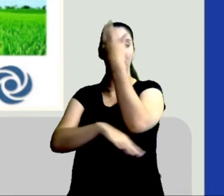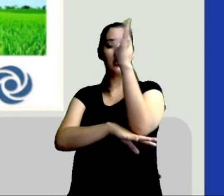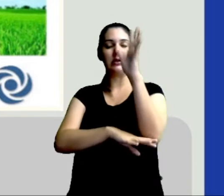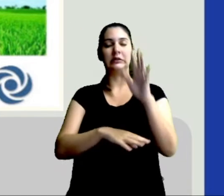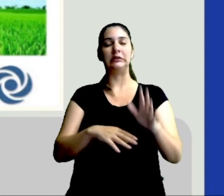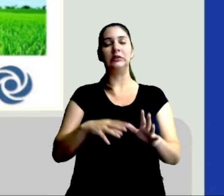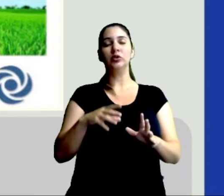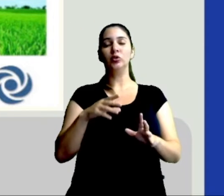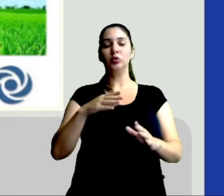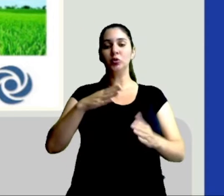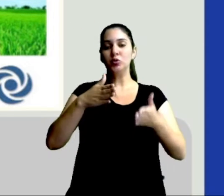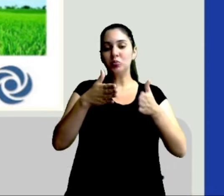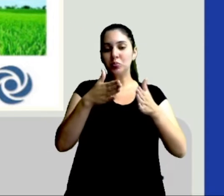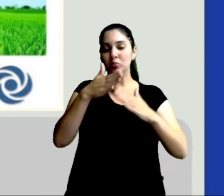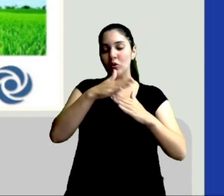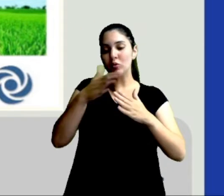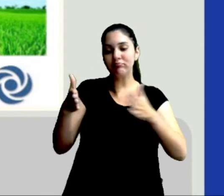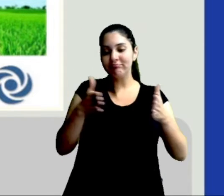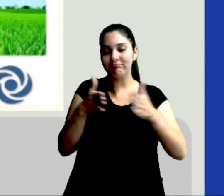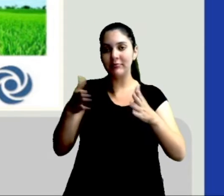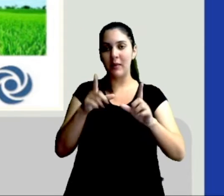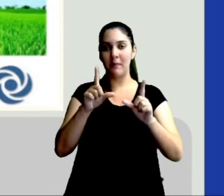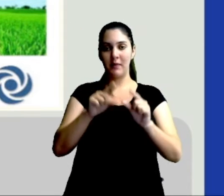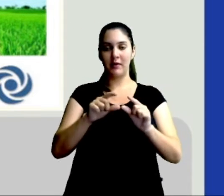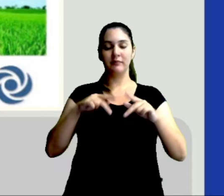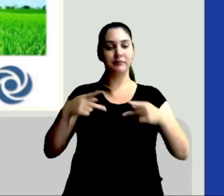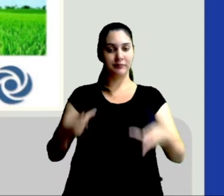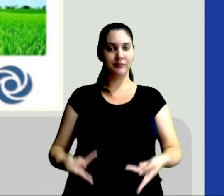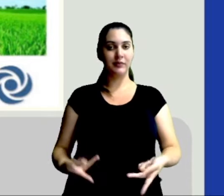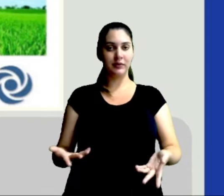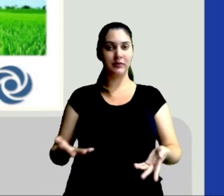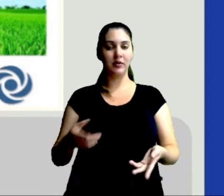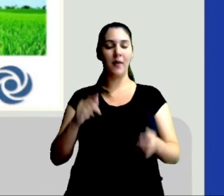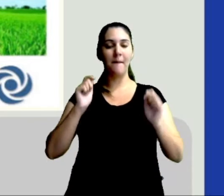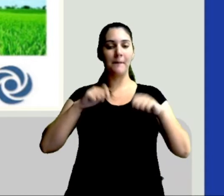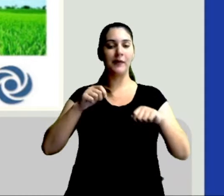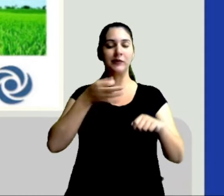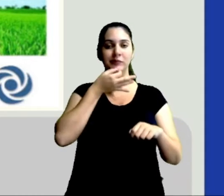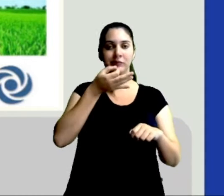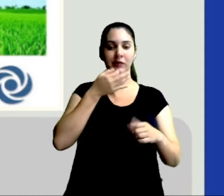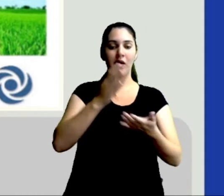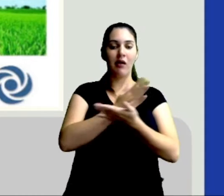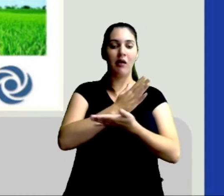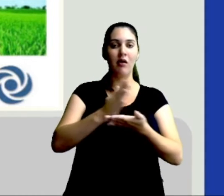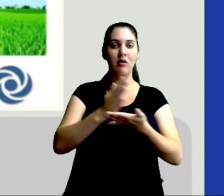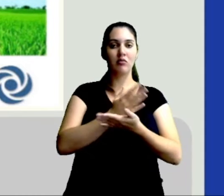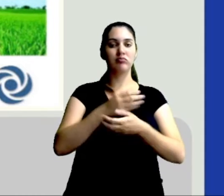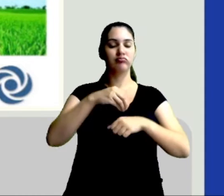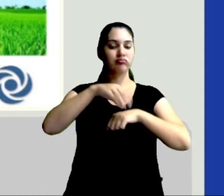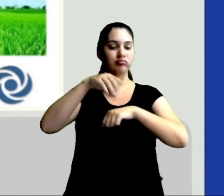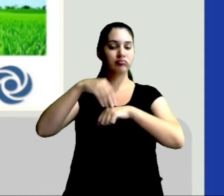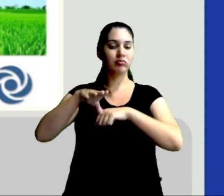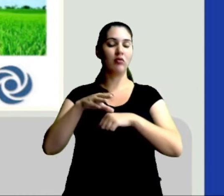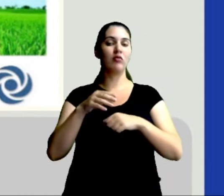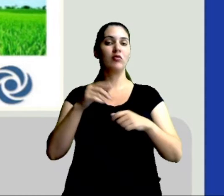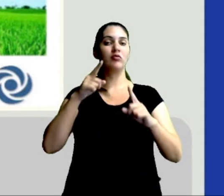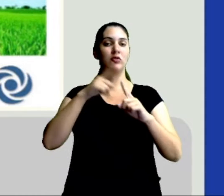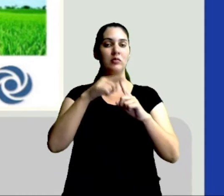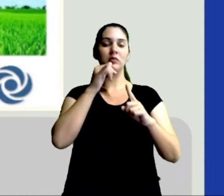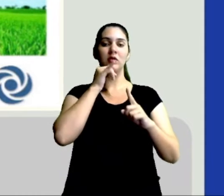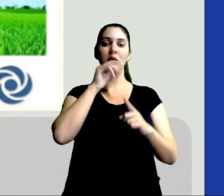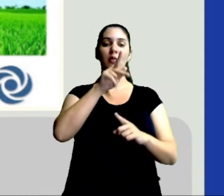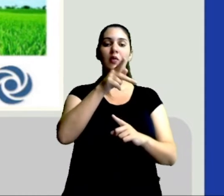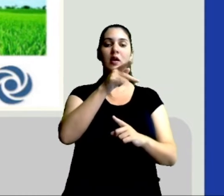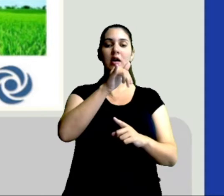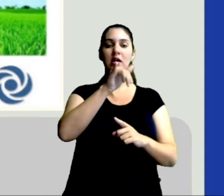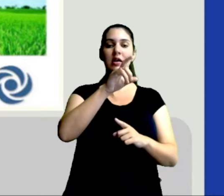tempo curta, numa escala de tempo humana. E aí a gente pode citar algumas fontes de energia, como as